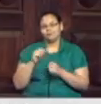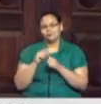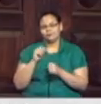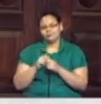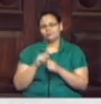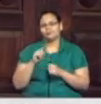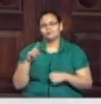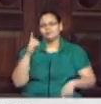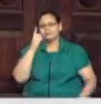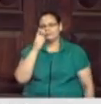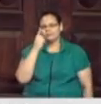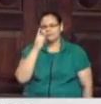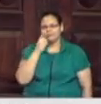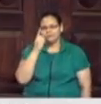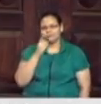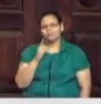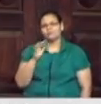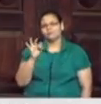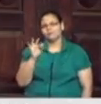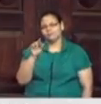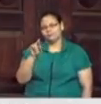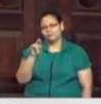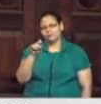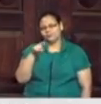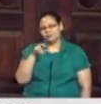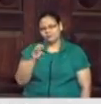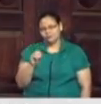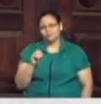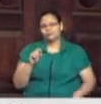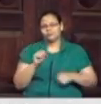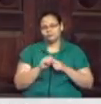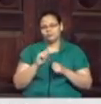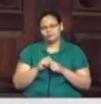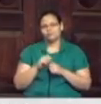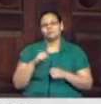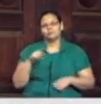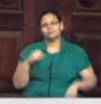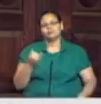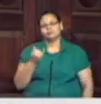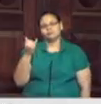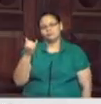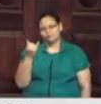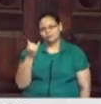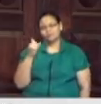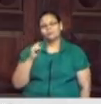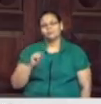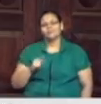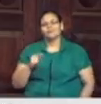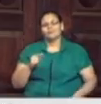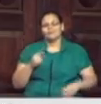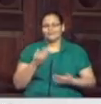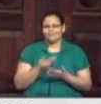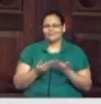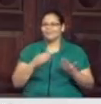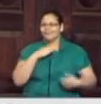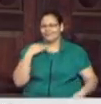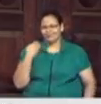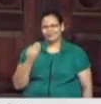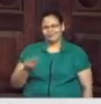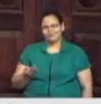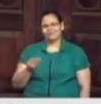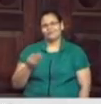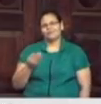próprio deputado Marcelo Freixo fez também. É importante Vossa Excelência fazer esse pronunciamento para continuarmos reverberando esta perda irreparável